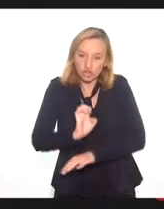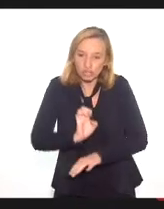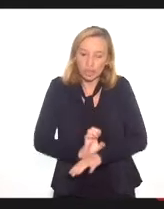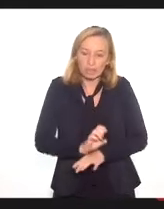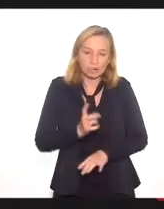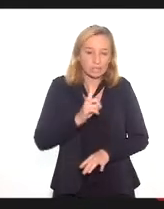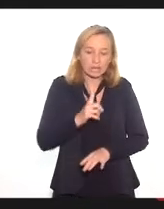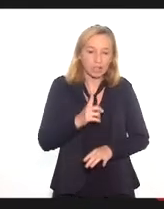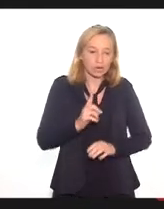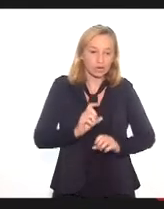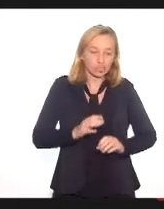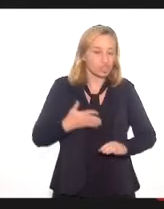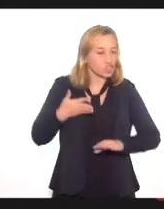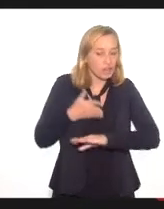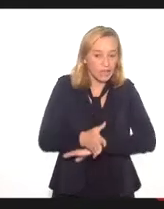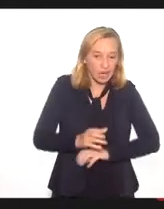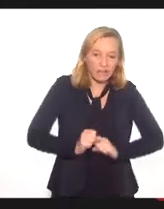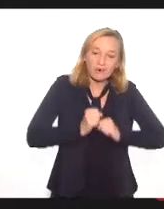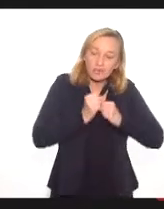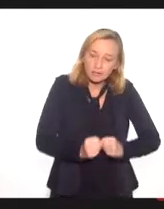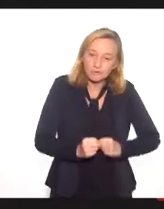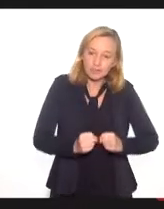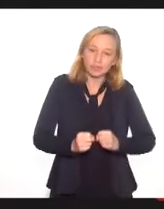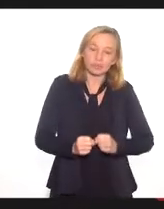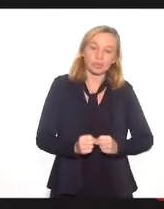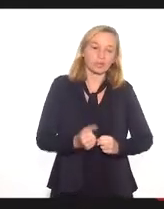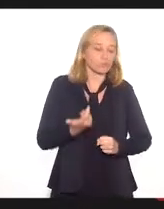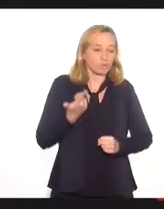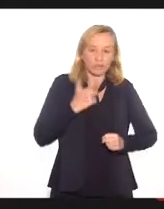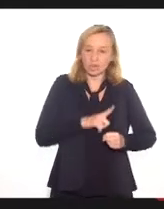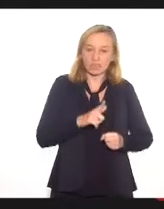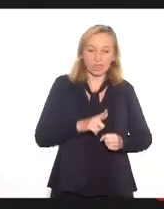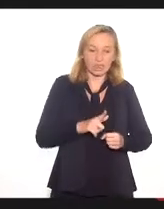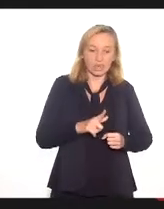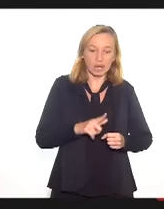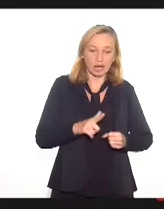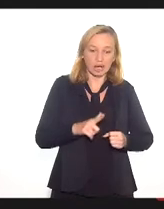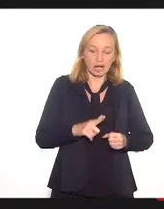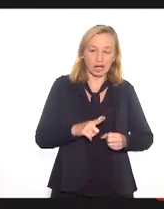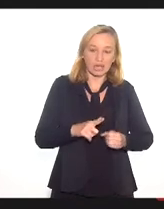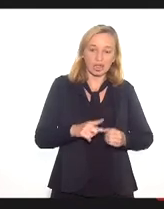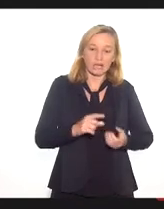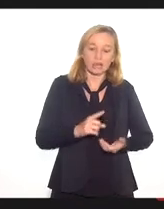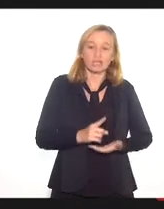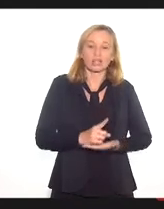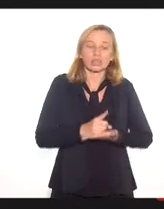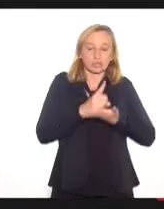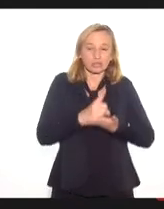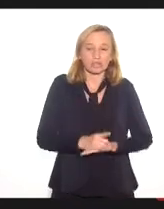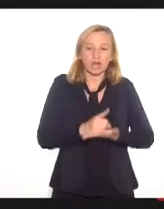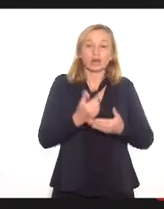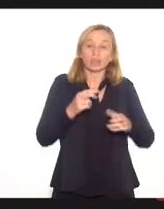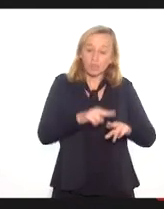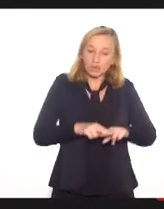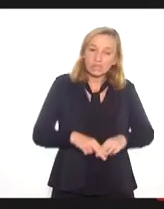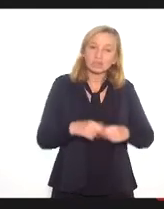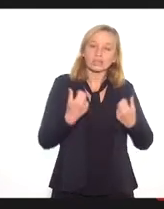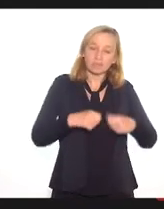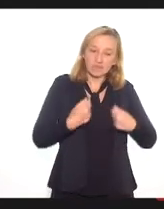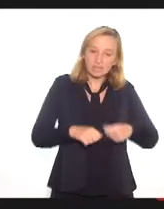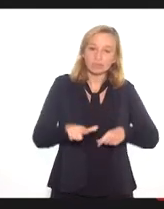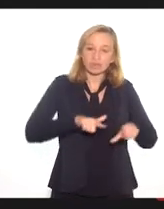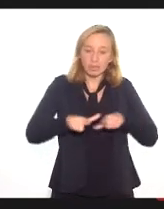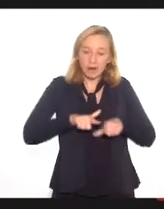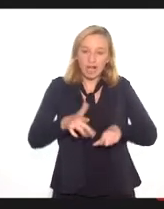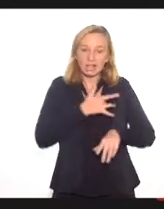entrar pesado, nós não temos recuperação. Por isso que a gente tem que trabalhar com a escola, por isso que a gente tem que trabalhar com a saúde, por isso que a gente tem que trabalhar essa